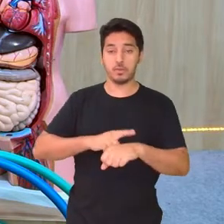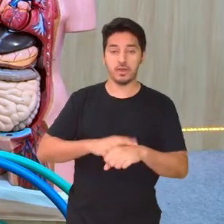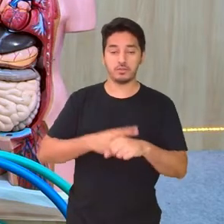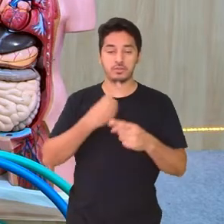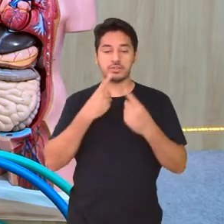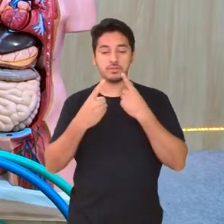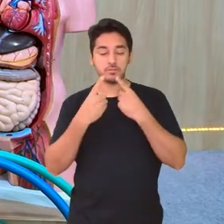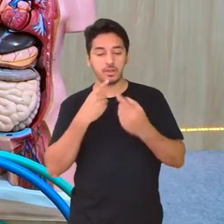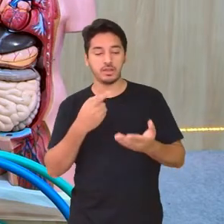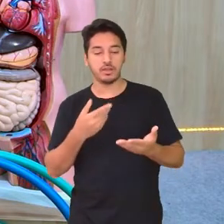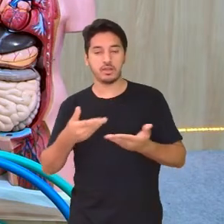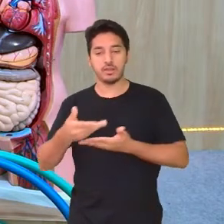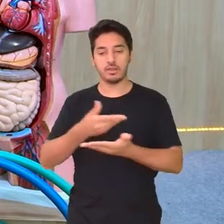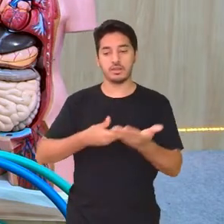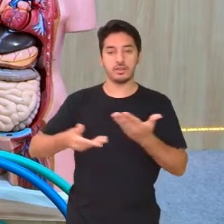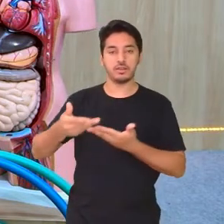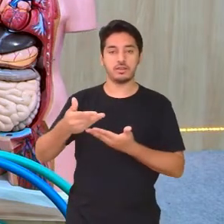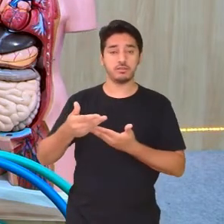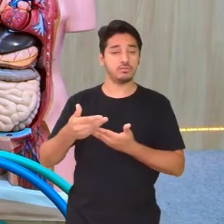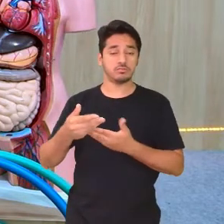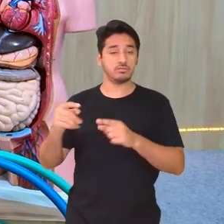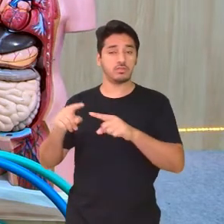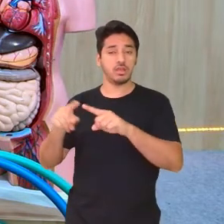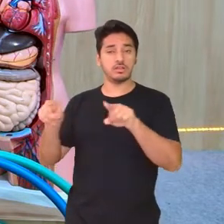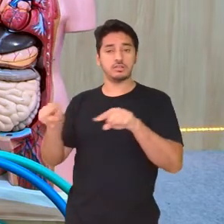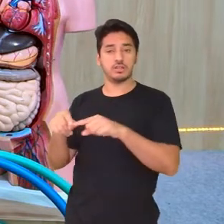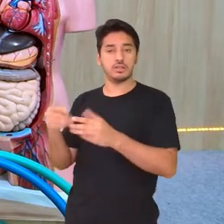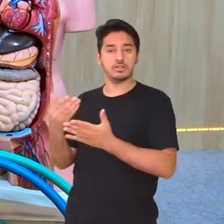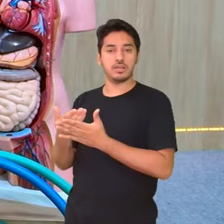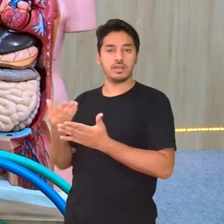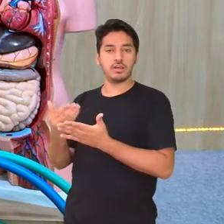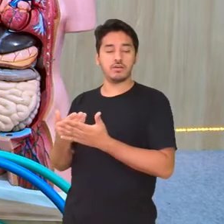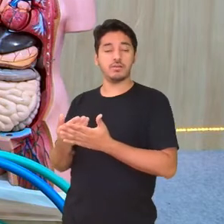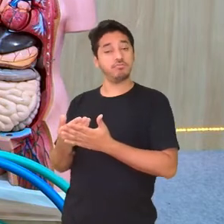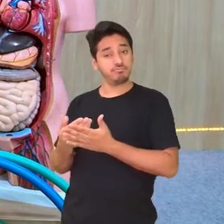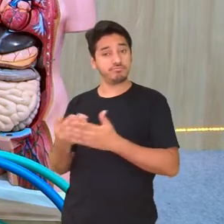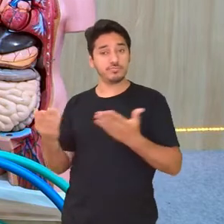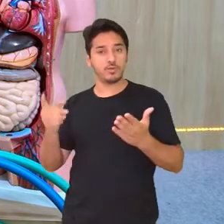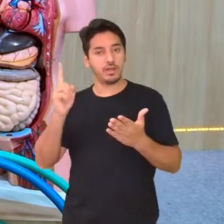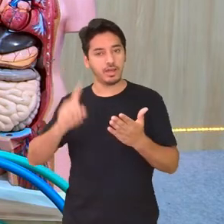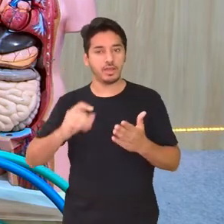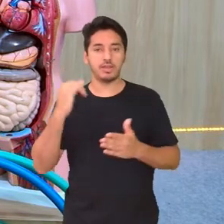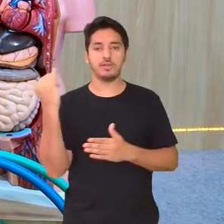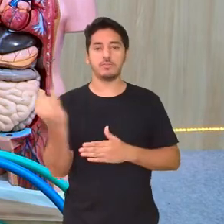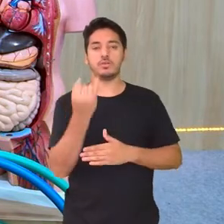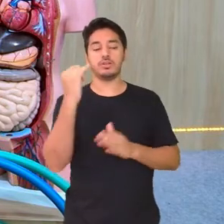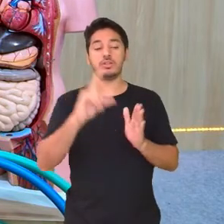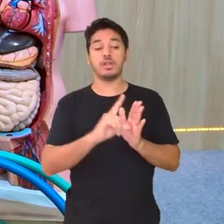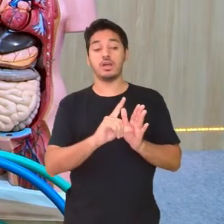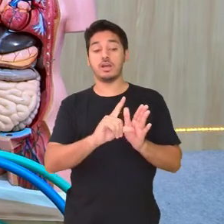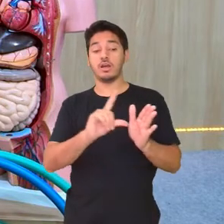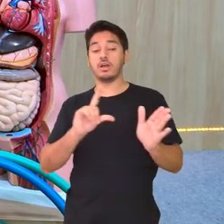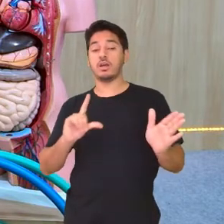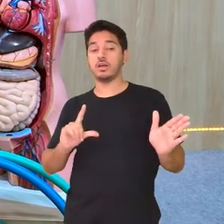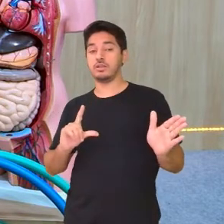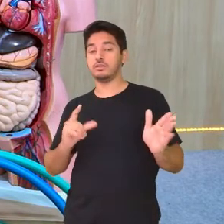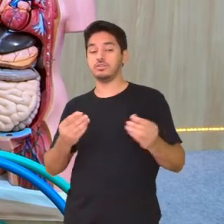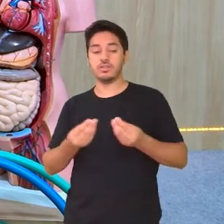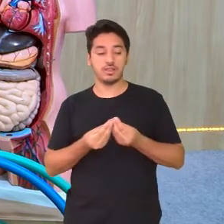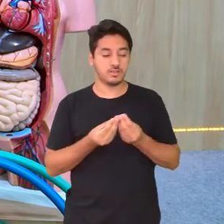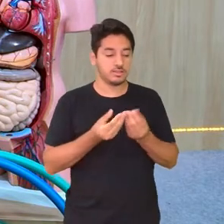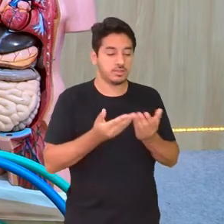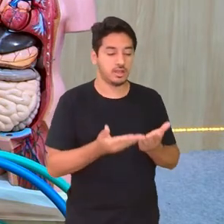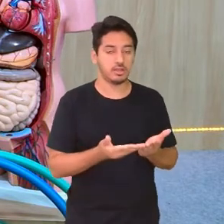atendimento, nessa atividade da sala de aula. Então, são questões assim importantes antes de oferecer essa atividade.